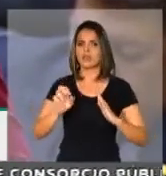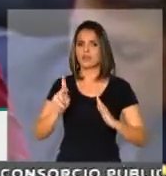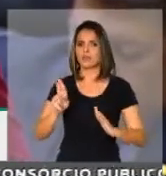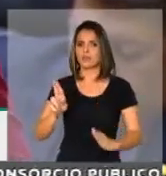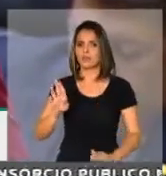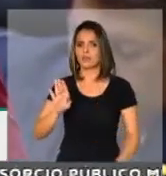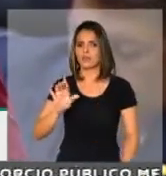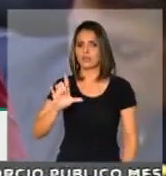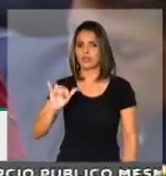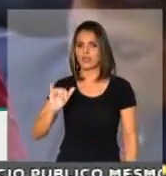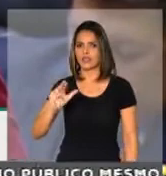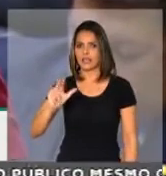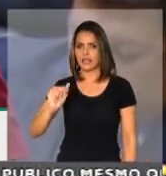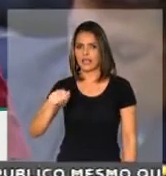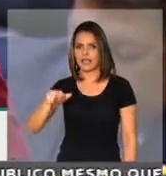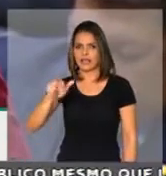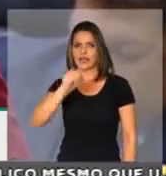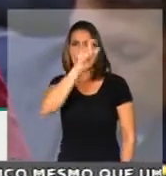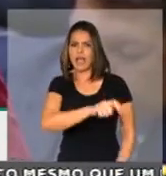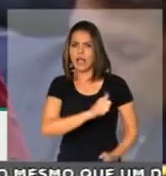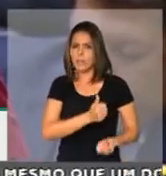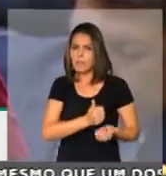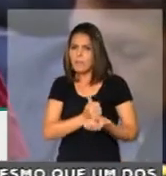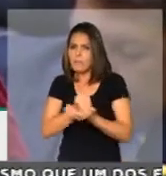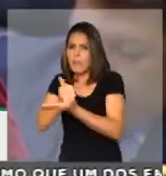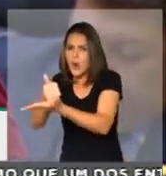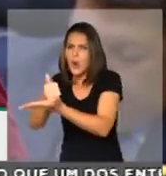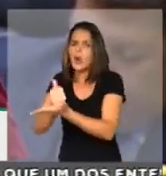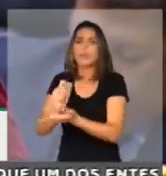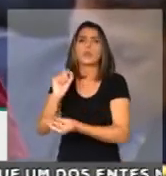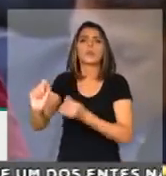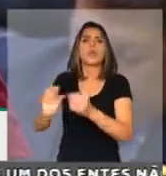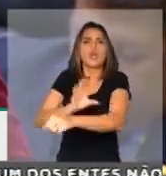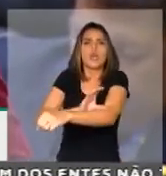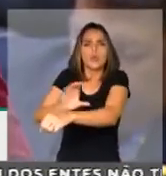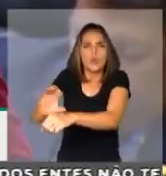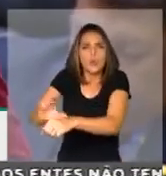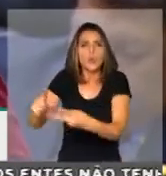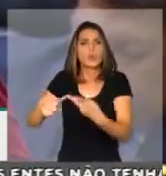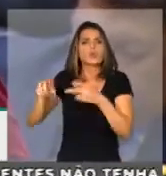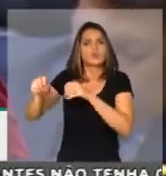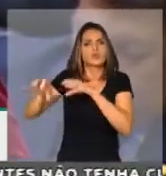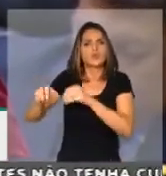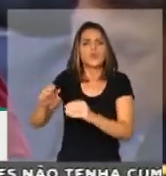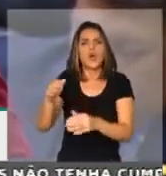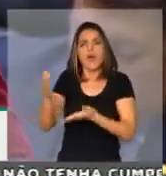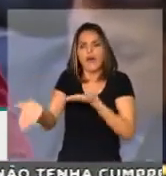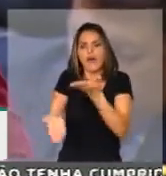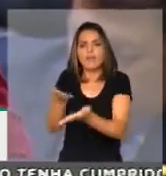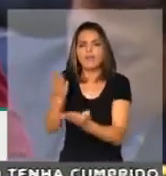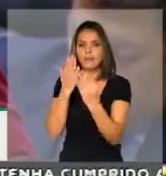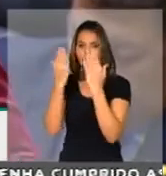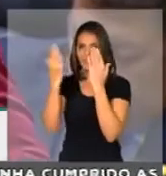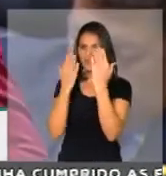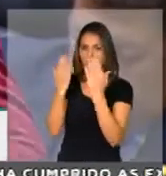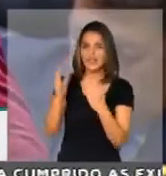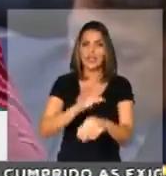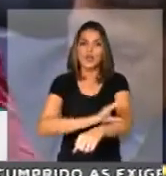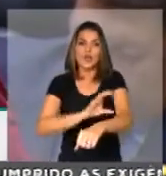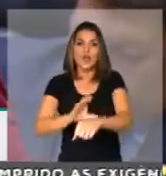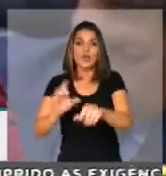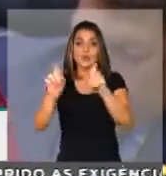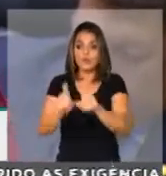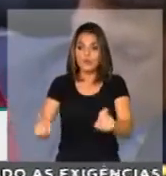todo o apoio que Vossa Excelência tem dado. Fazemos cursos, fazemos atendimento psicológico, fazemos curso de informática, damos